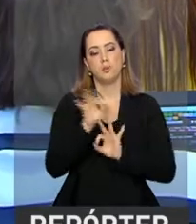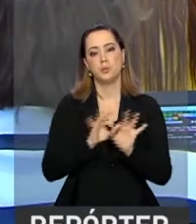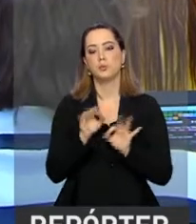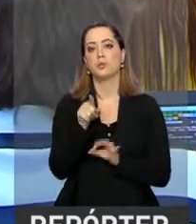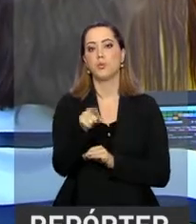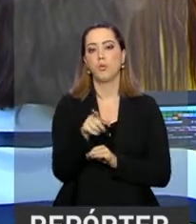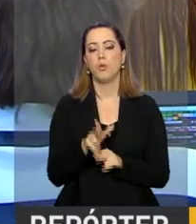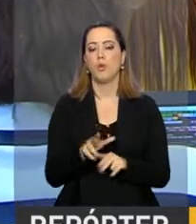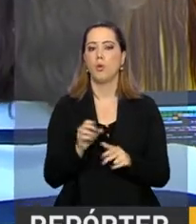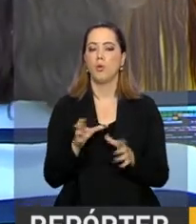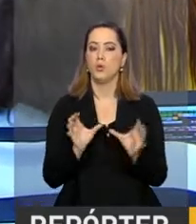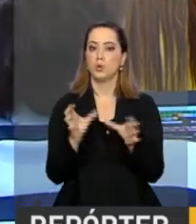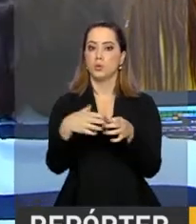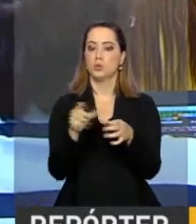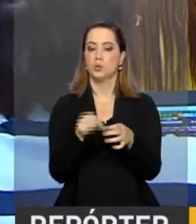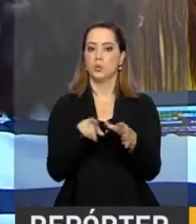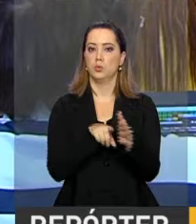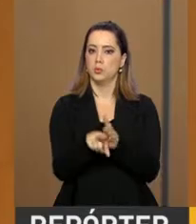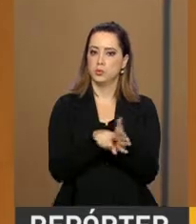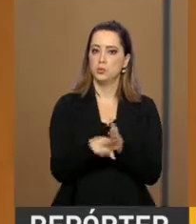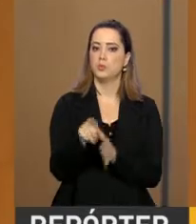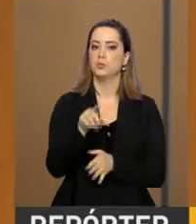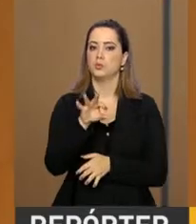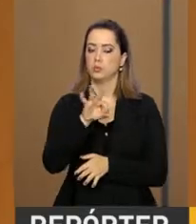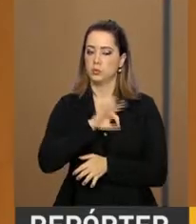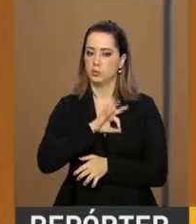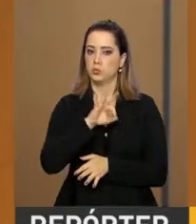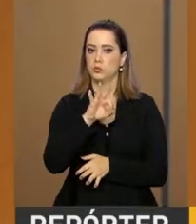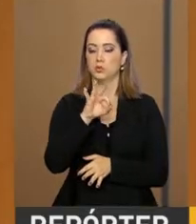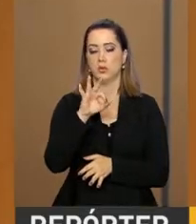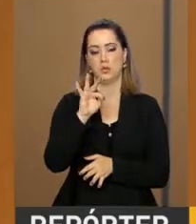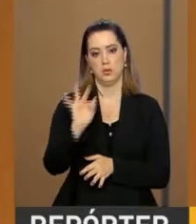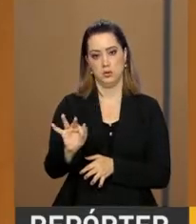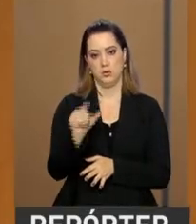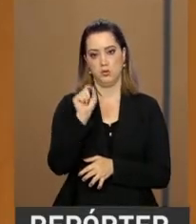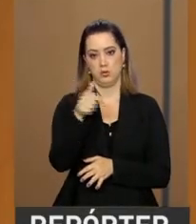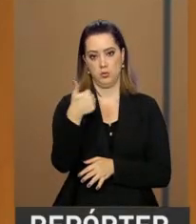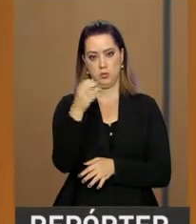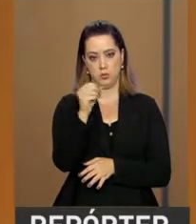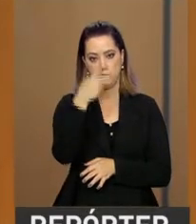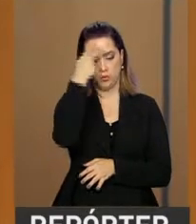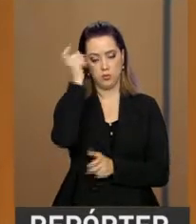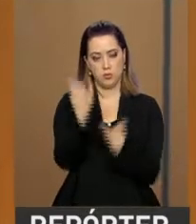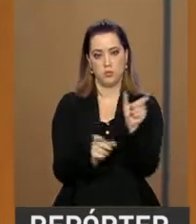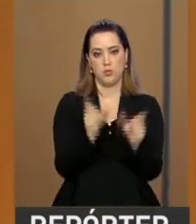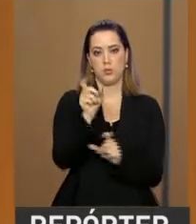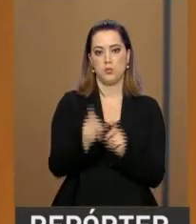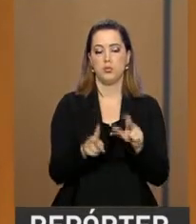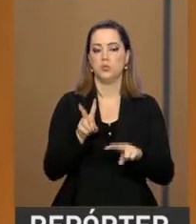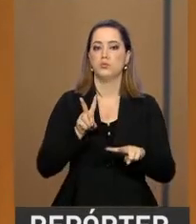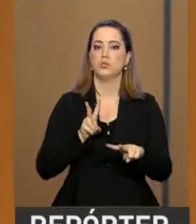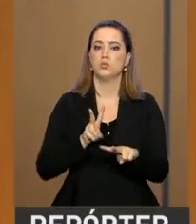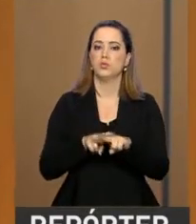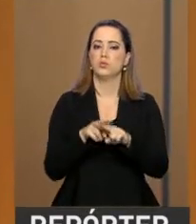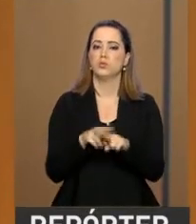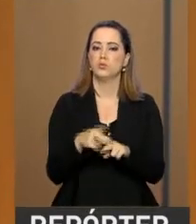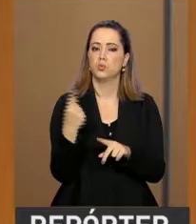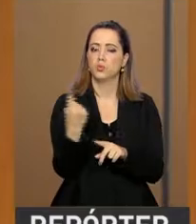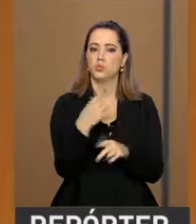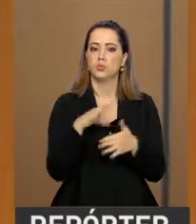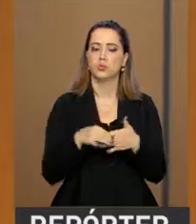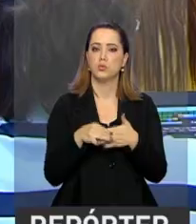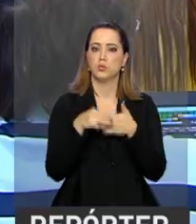operação hashtag foi realizada em 10 estados. Foram 12 mandados. 10 pessoas foram presas. O suposto líder do grupo